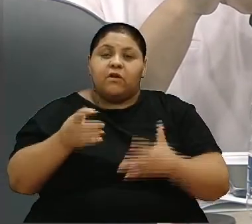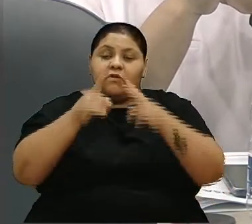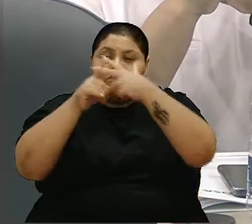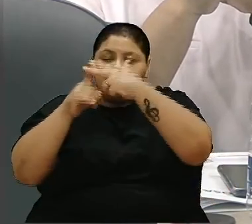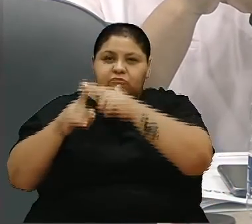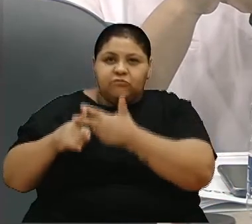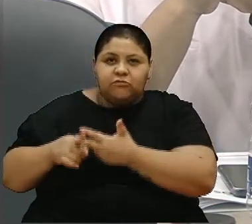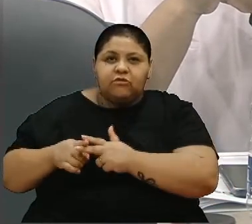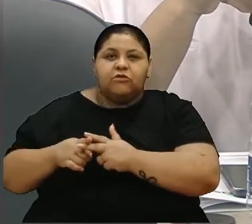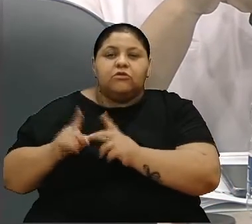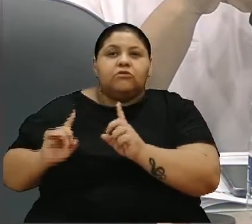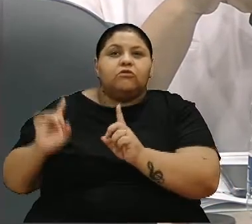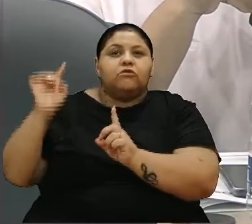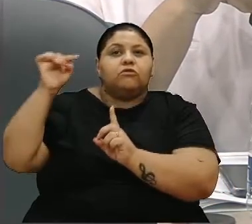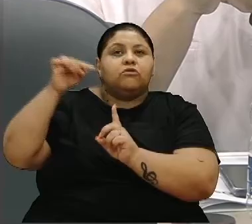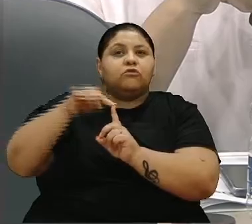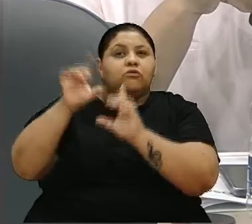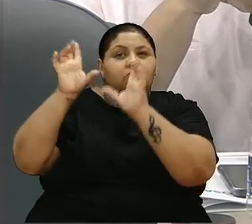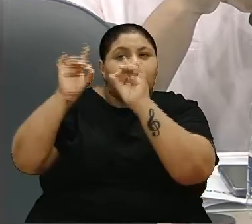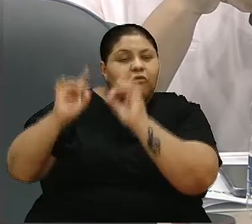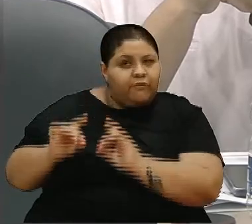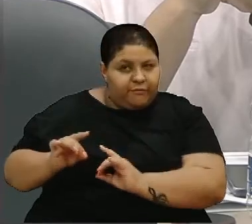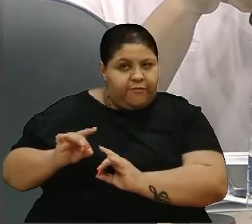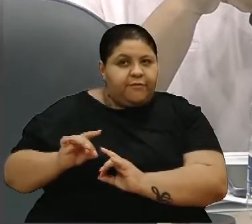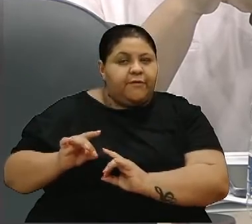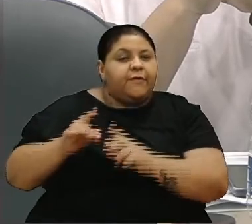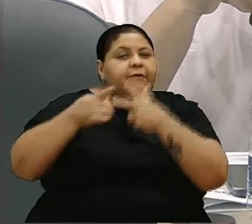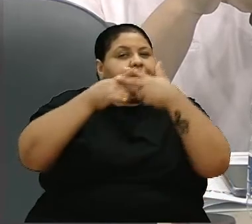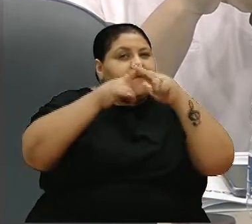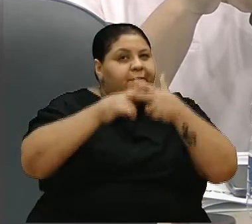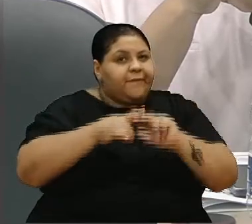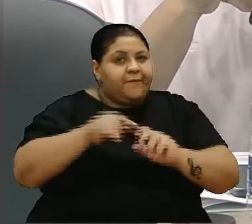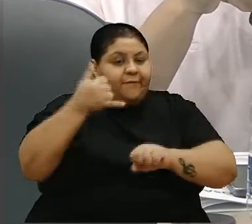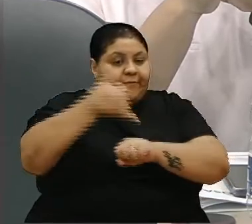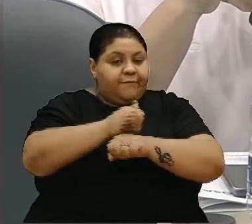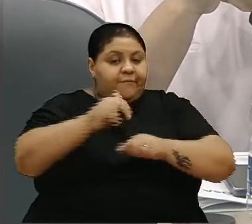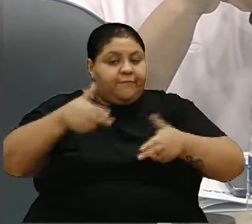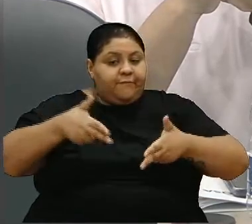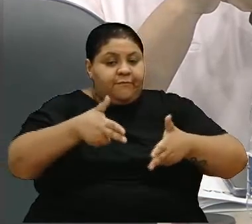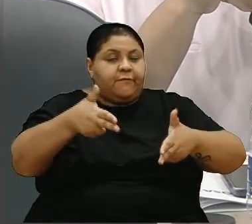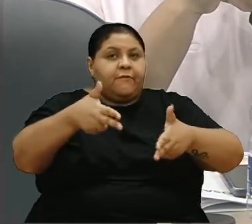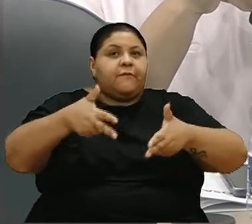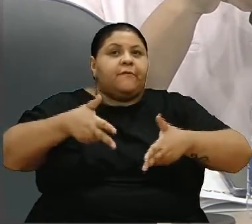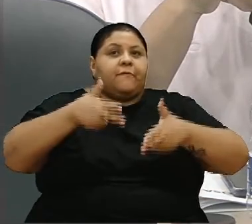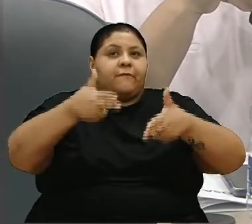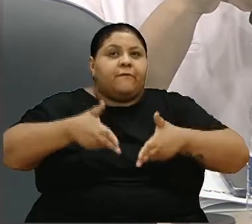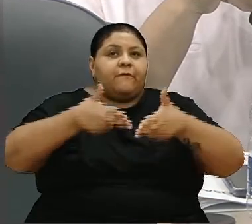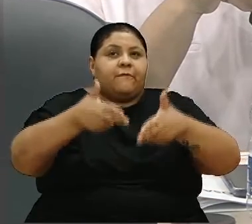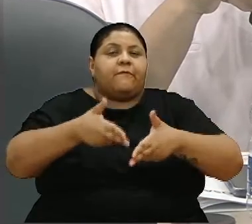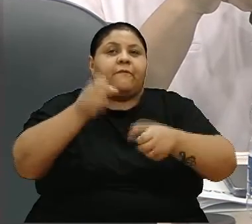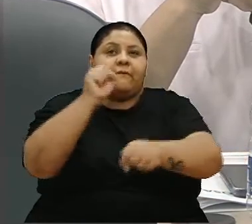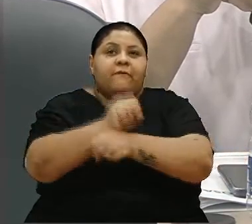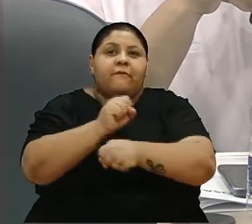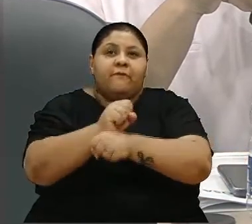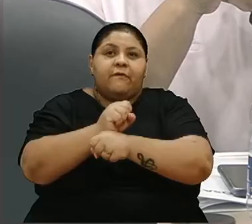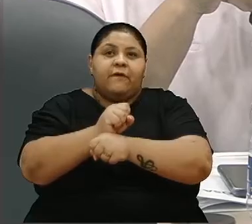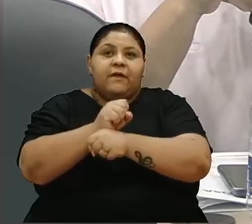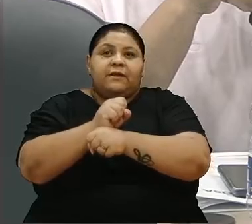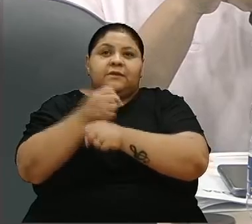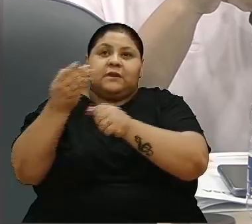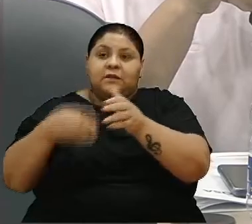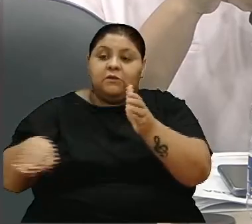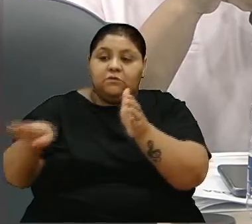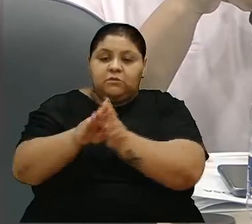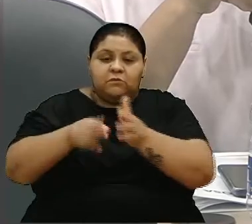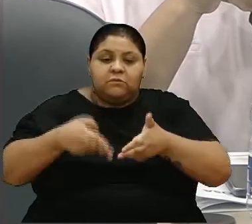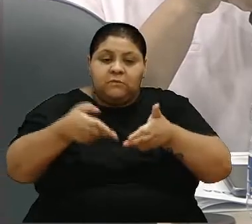o propósito. E outro detalhe, a reforma da estação férrea, ela está em aguardo para que venha esse trem para